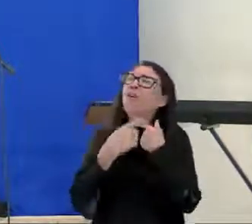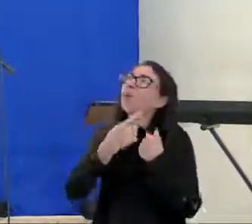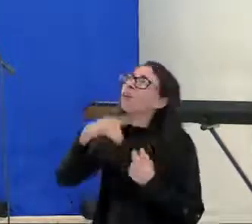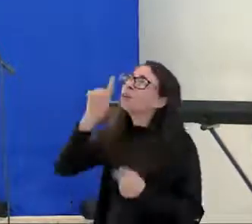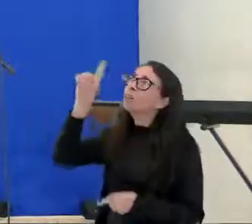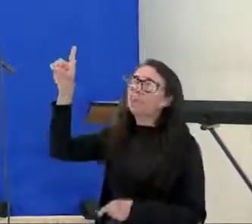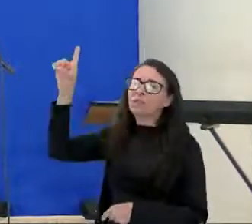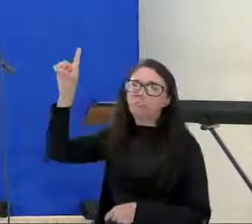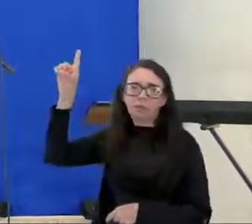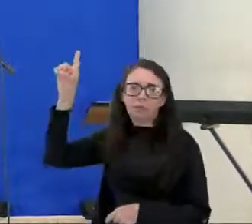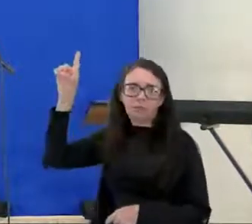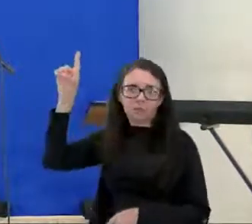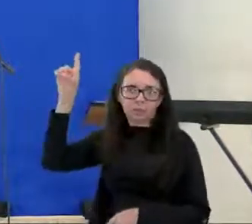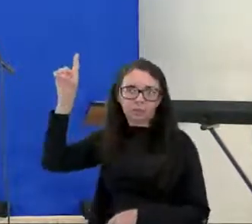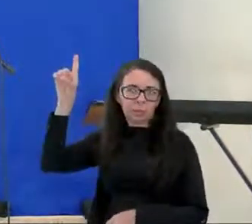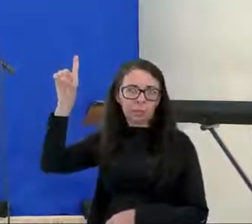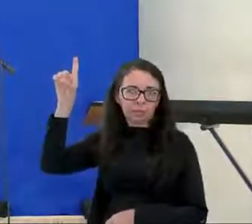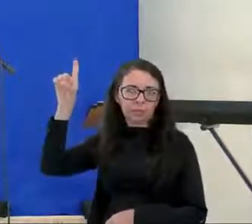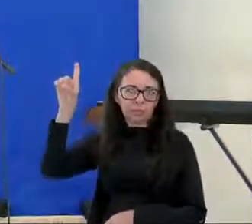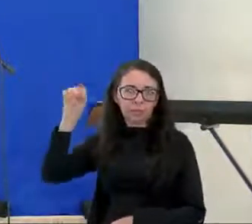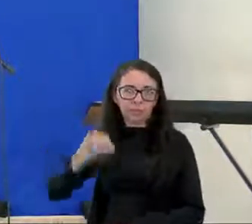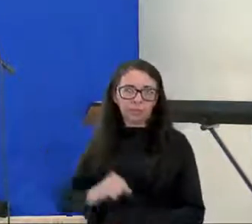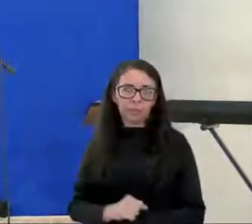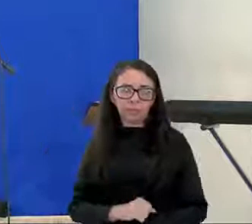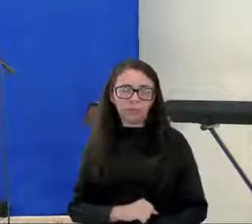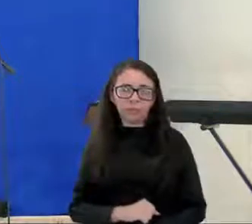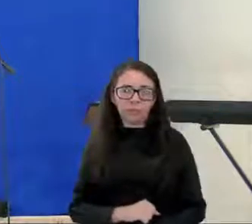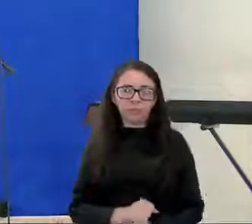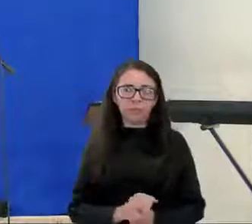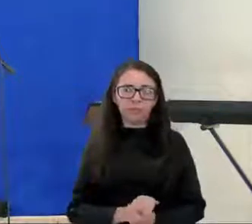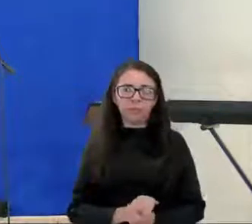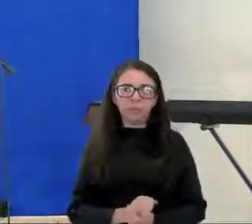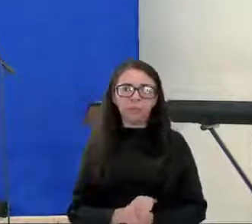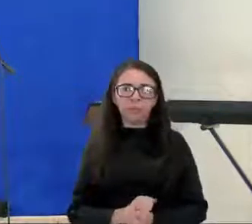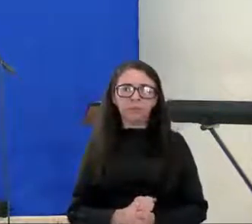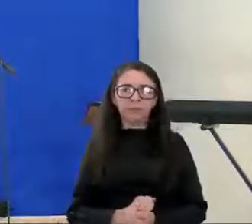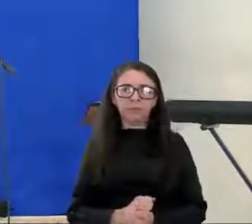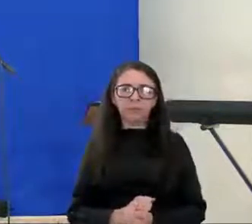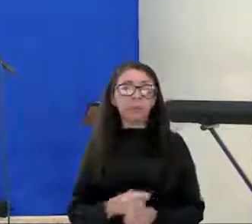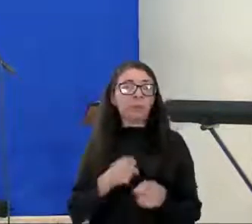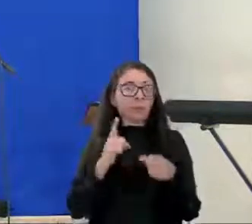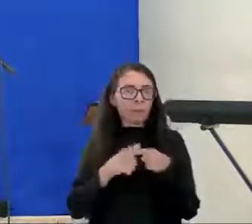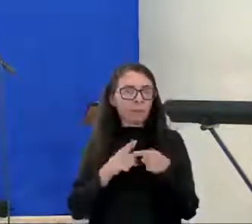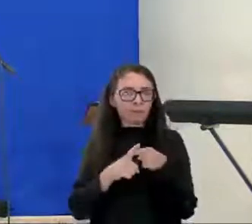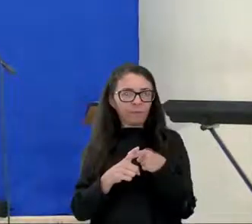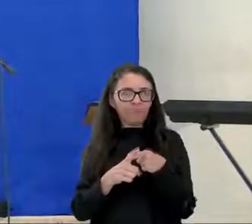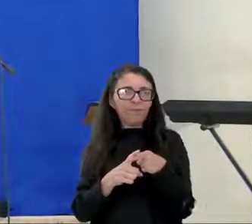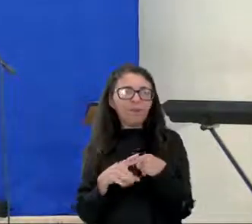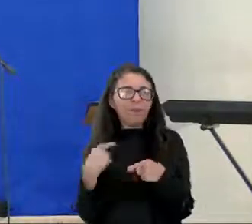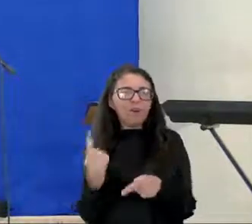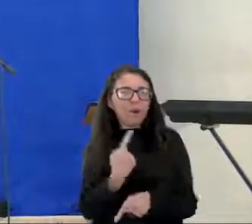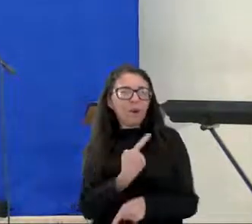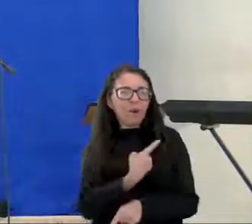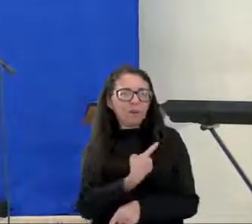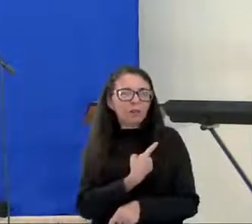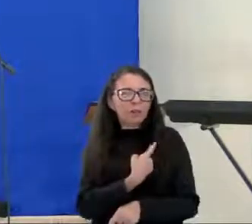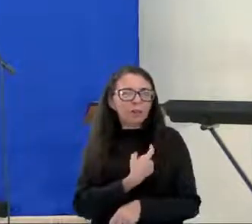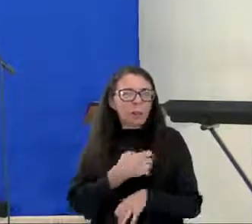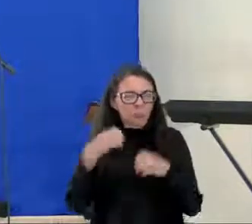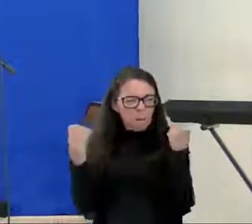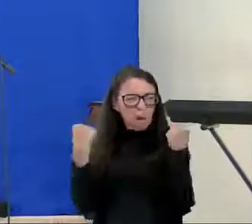posso. Mas eu tudo posso naquele que me fortalece. Aquele que eu estou enxertado na videira, nele eu posso.